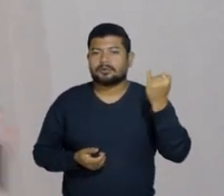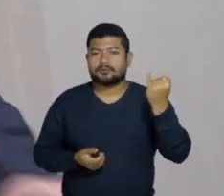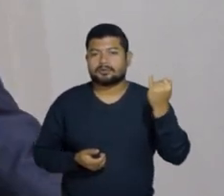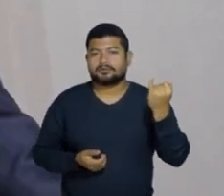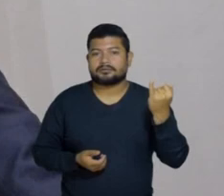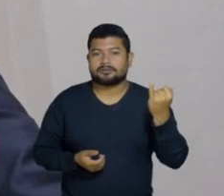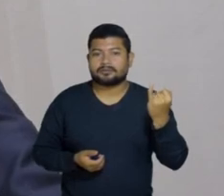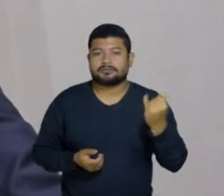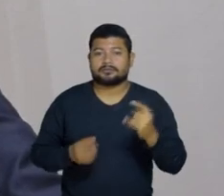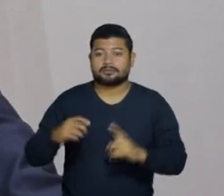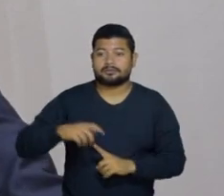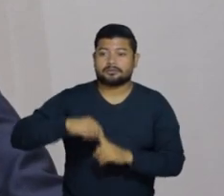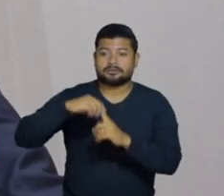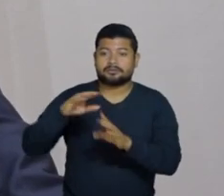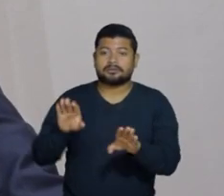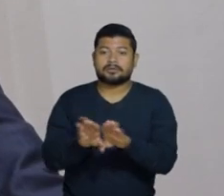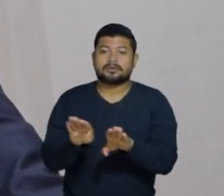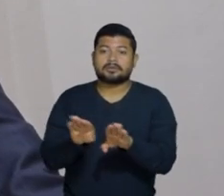mesma atividade,